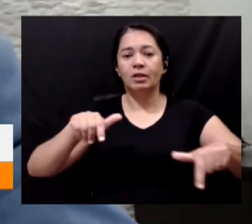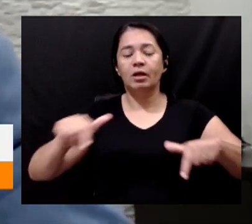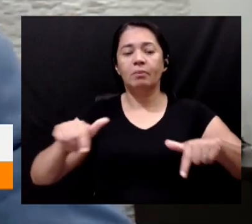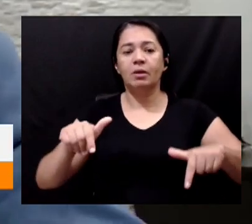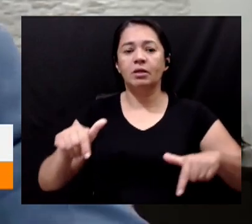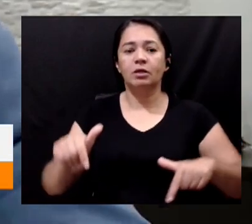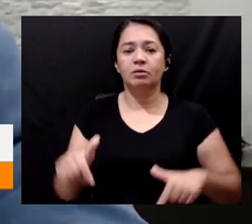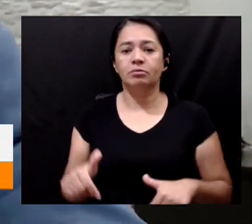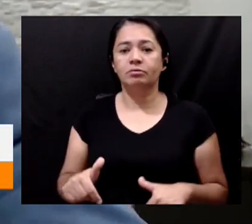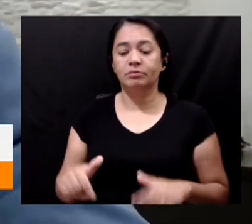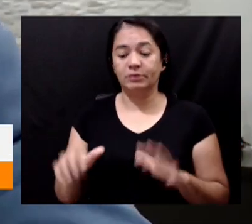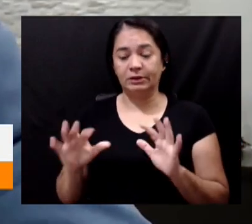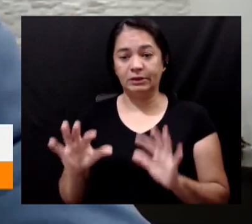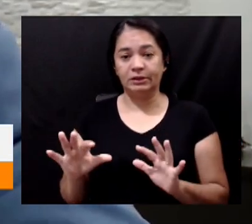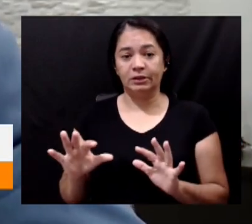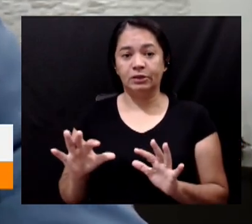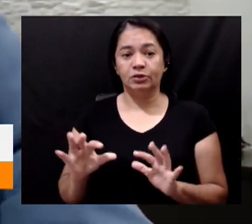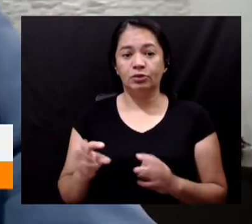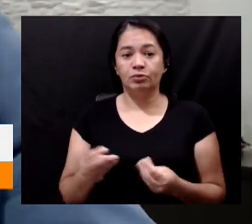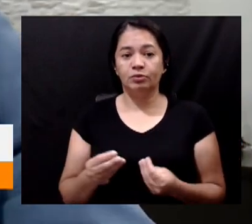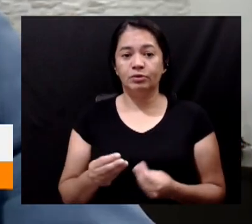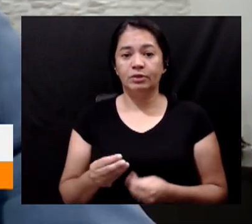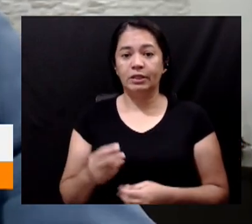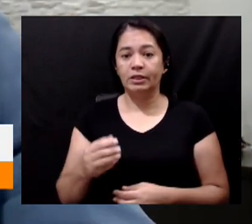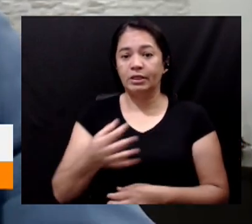né, ao meu ver, é um caso gravíssimo,